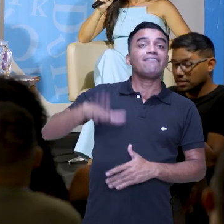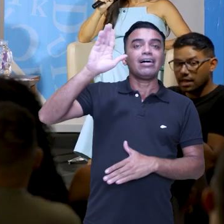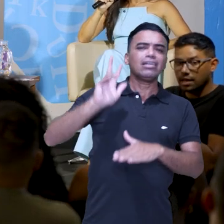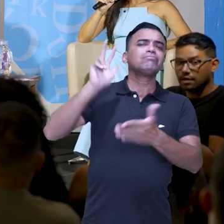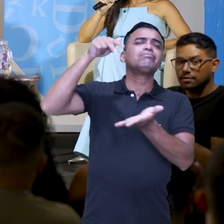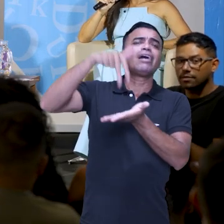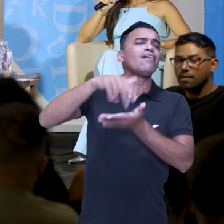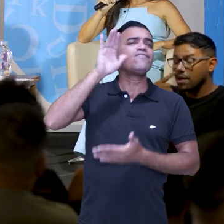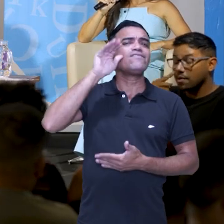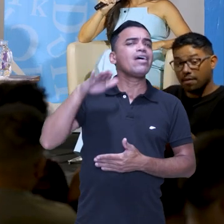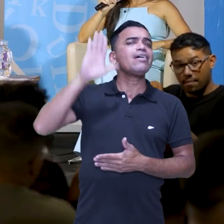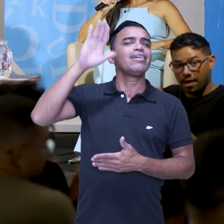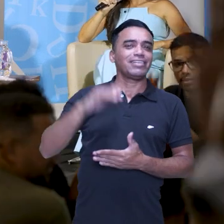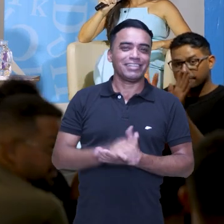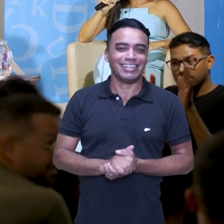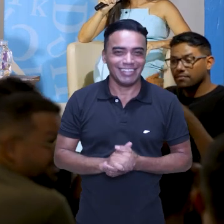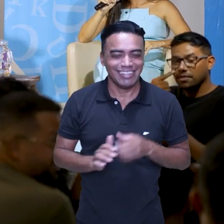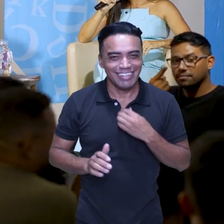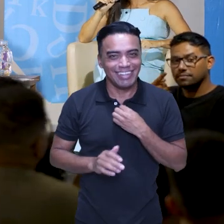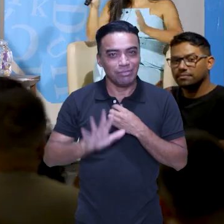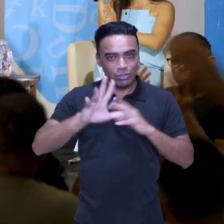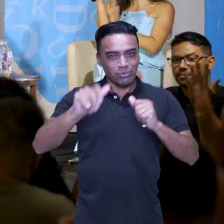Fica de pé para o pessoal te ver. Aproveitar, isso.